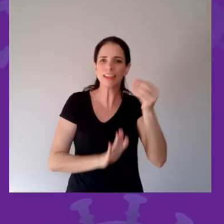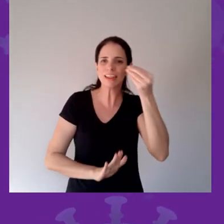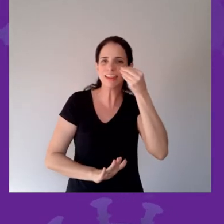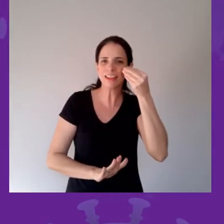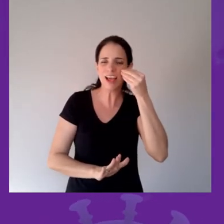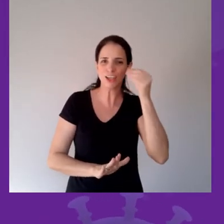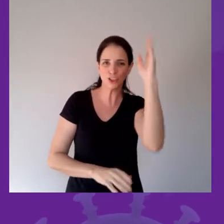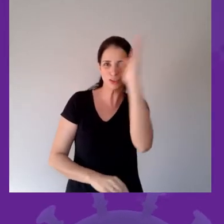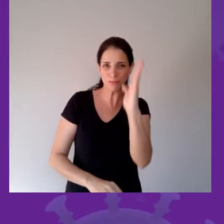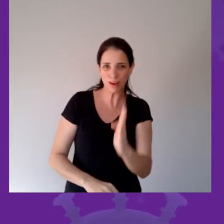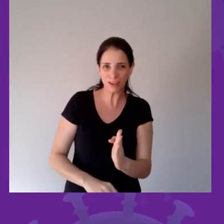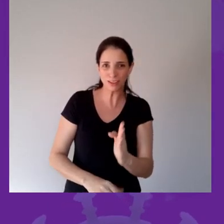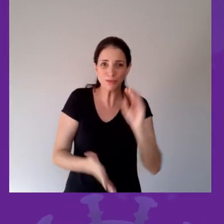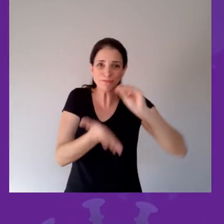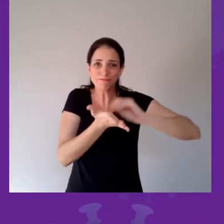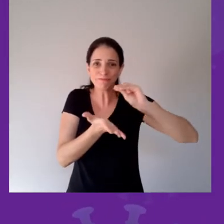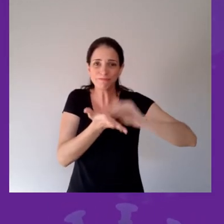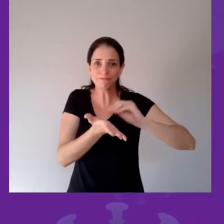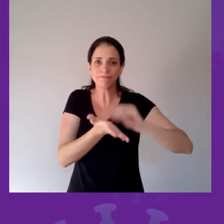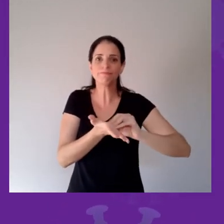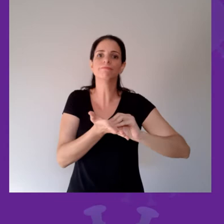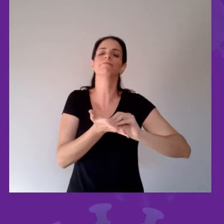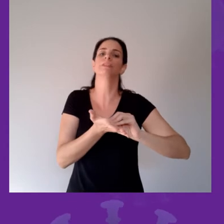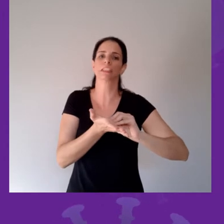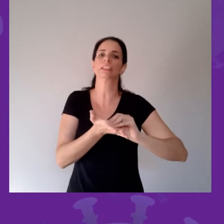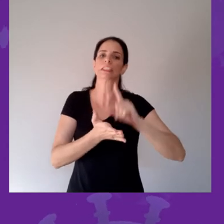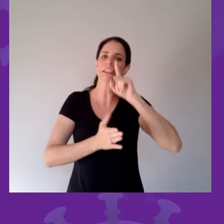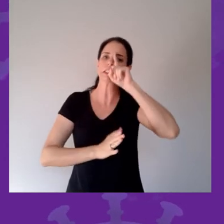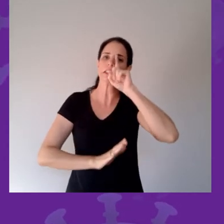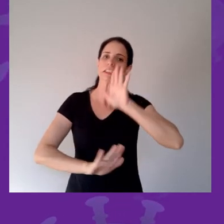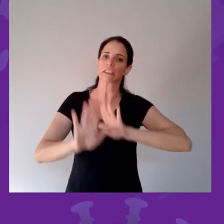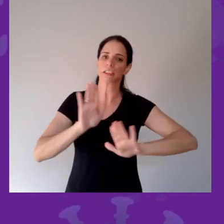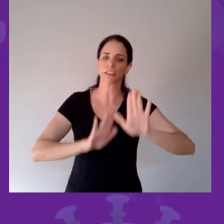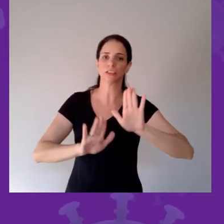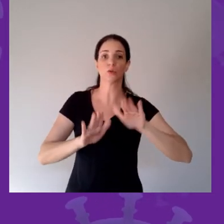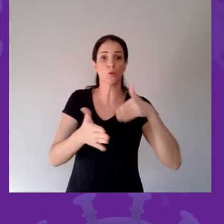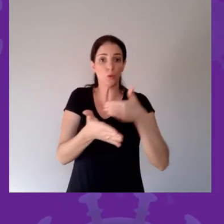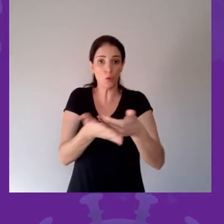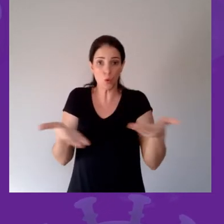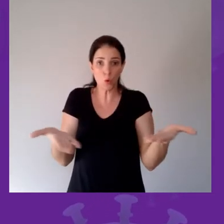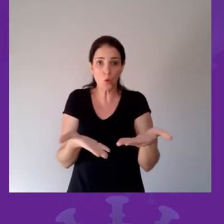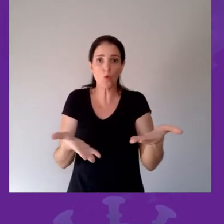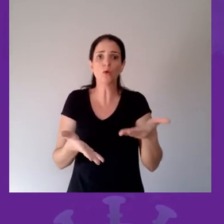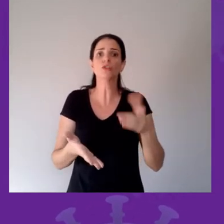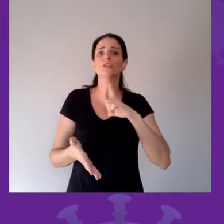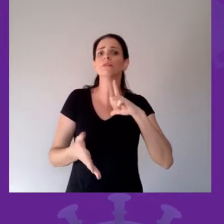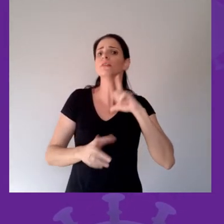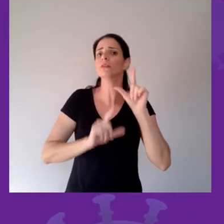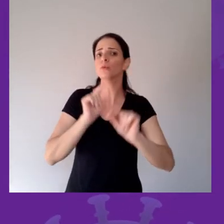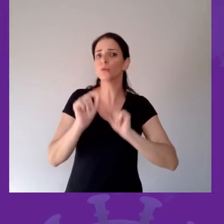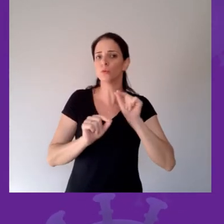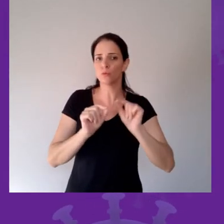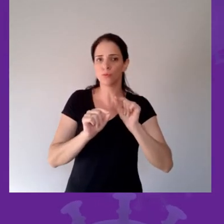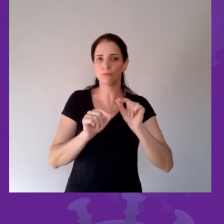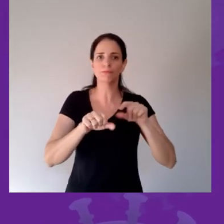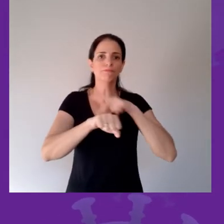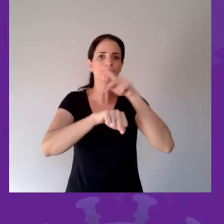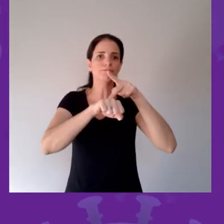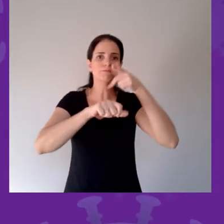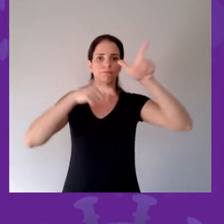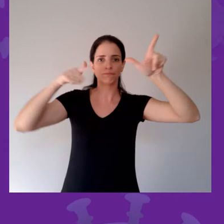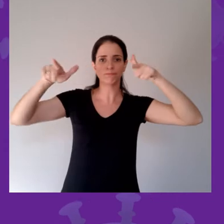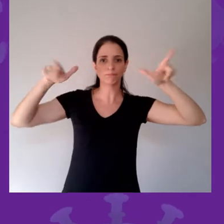tornando essa decisão extremamente difícil e arriscada mas realmente o que nós temos até hoje é experiência